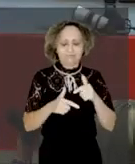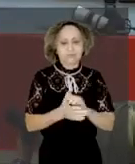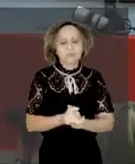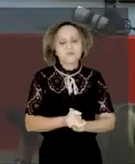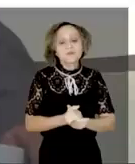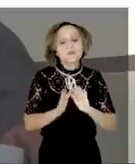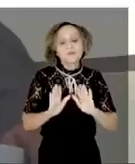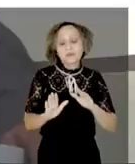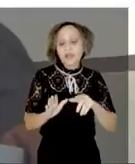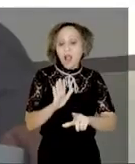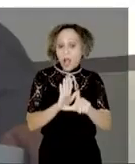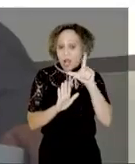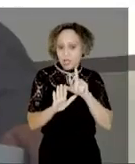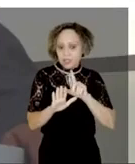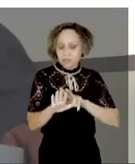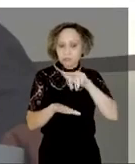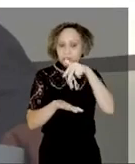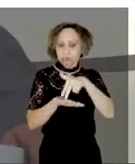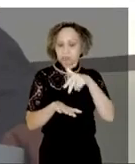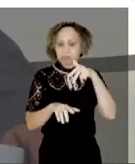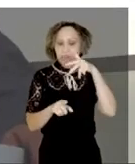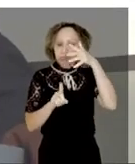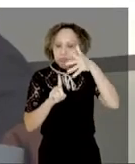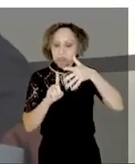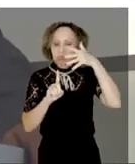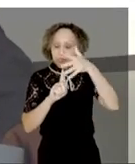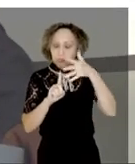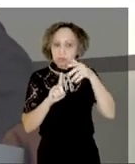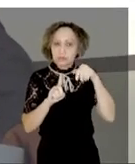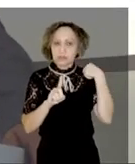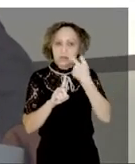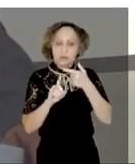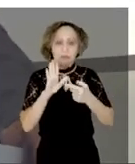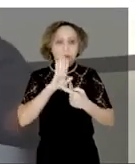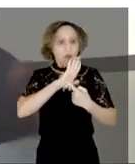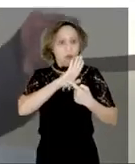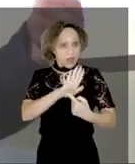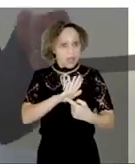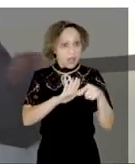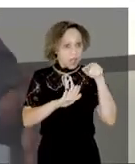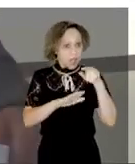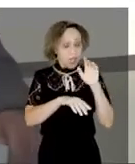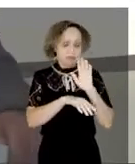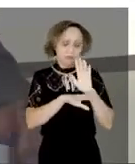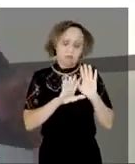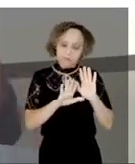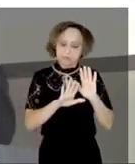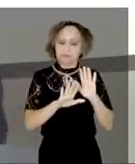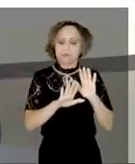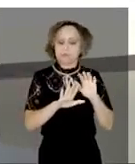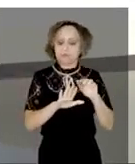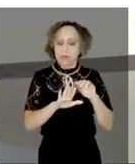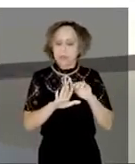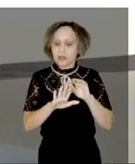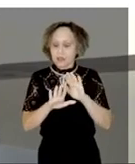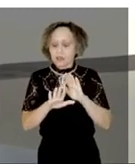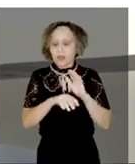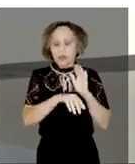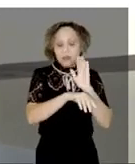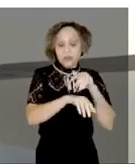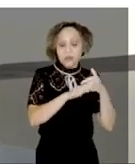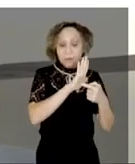dirigido muito bem pelo Wagner Moura. Mas é bom lembrar que a luta